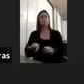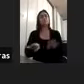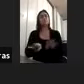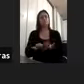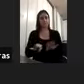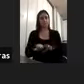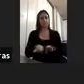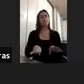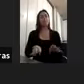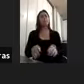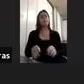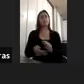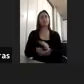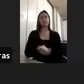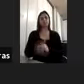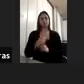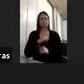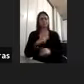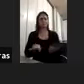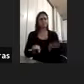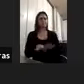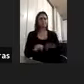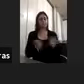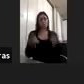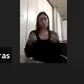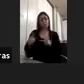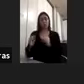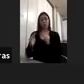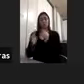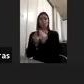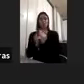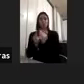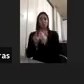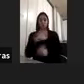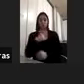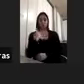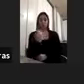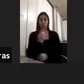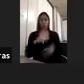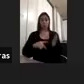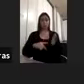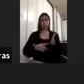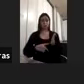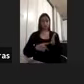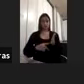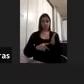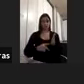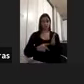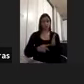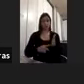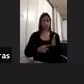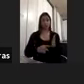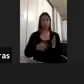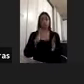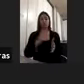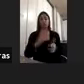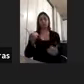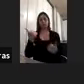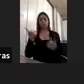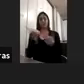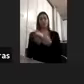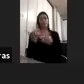intransigência da empresa. O sindicato já tem garantido visivelmente o apoio da sua base.